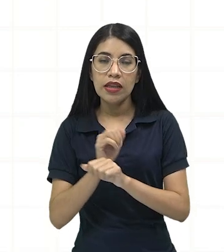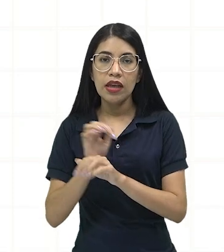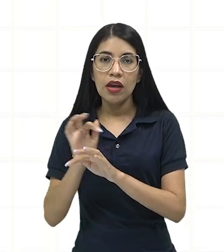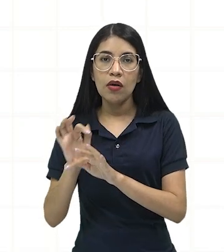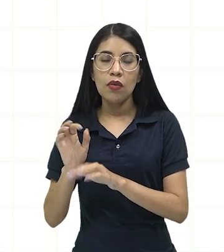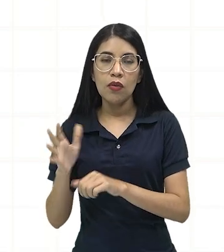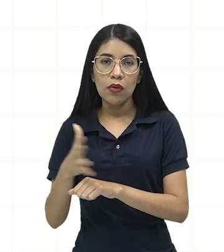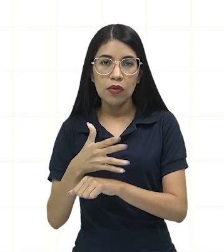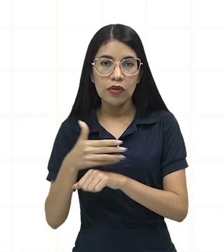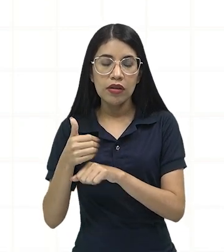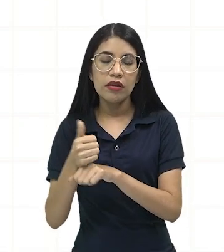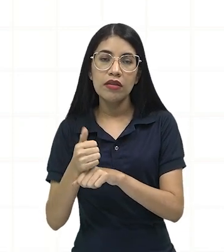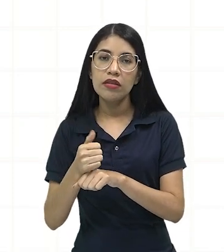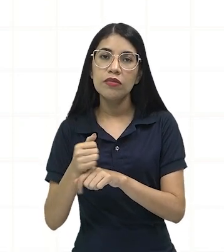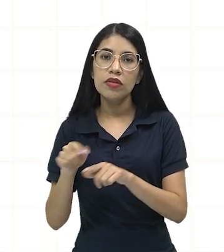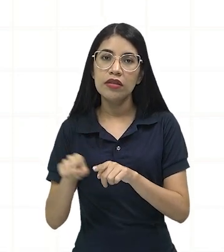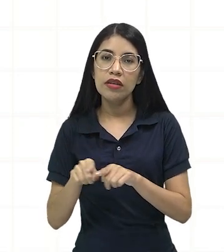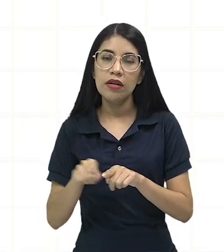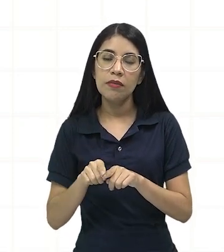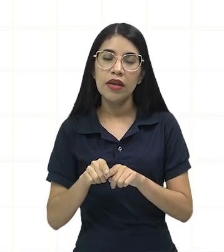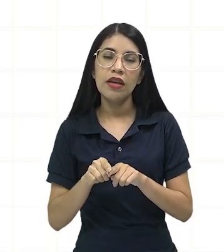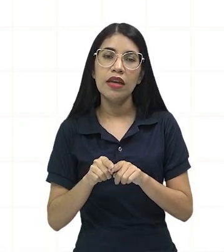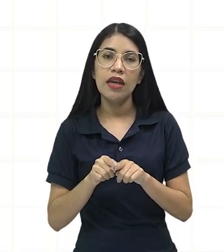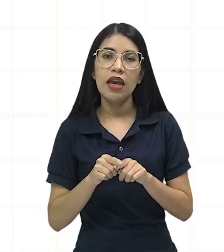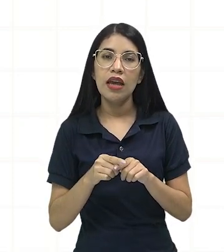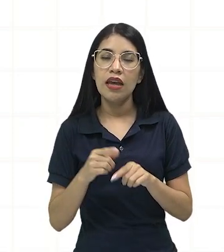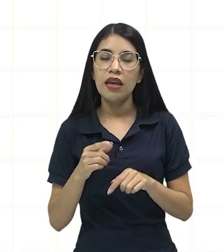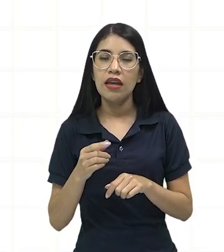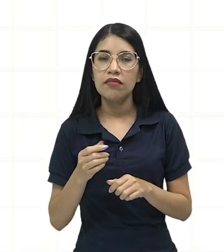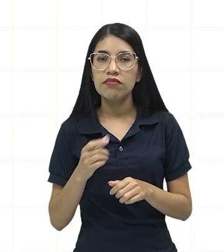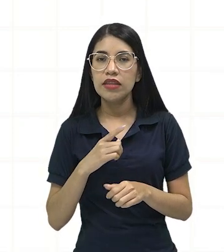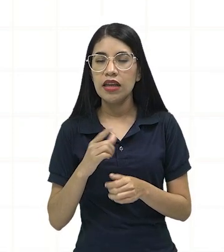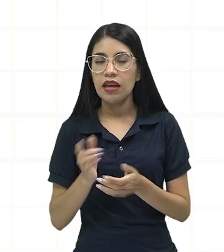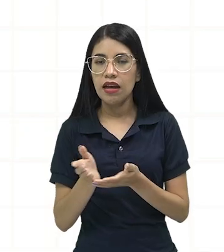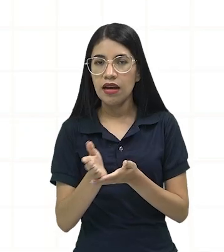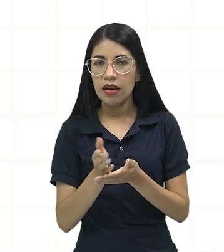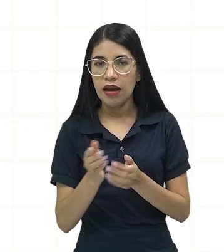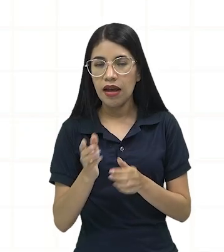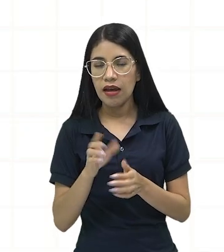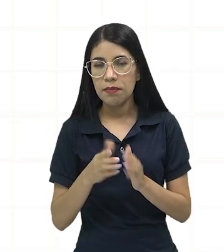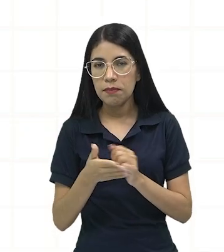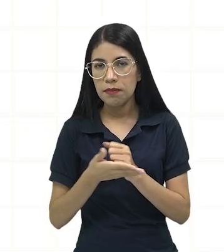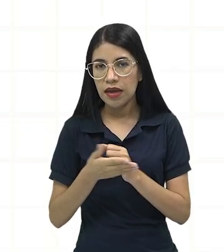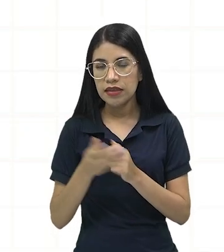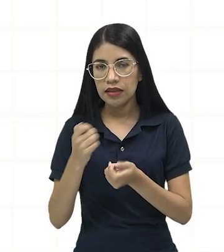colonialismo, metalismo, tá bom? A gente vai já falar sobre isso, ok? E dos